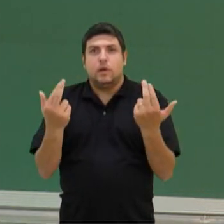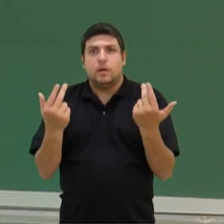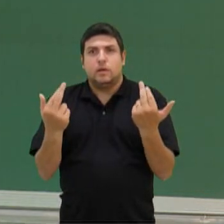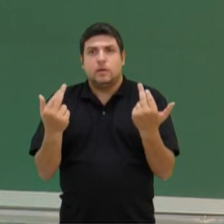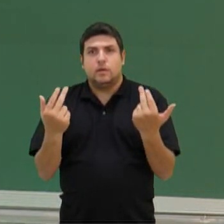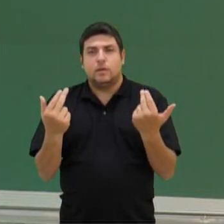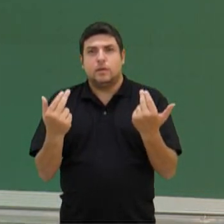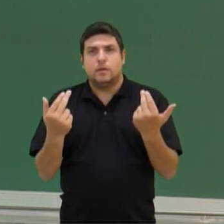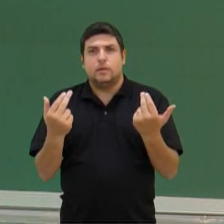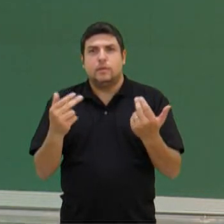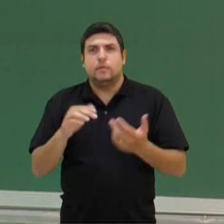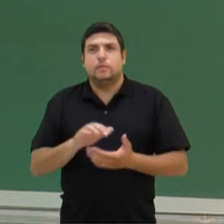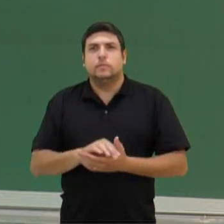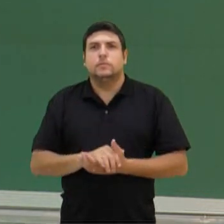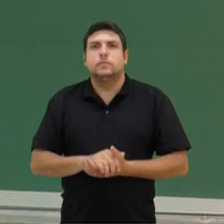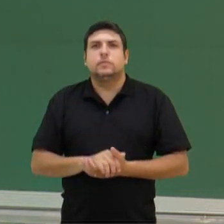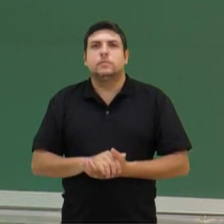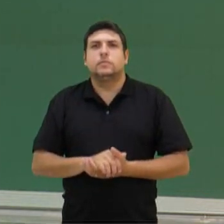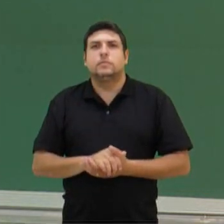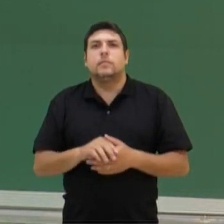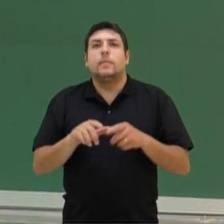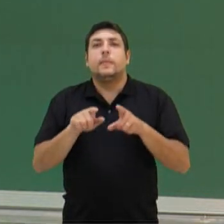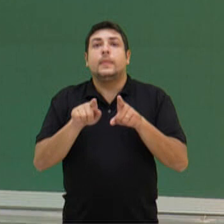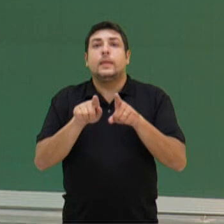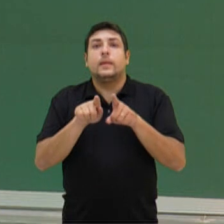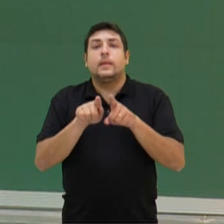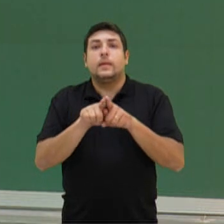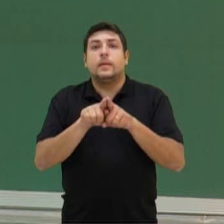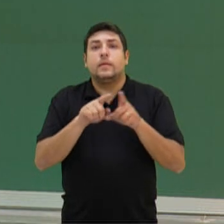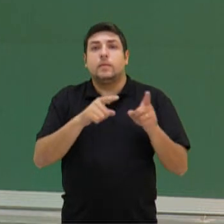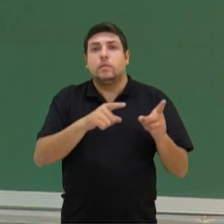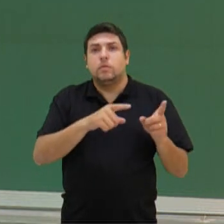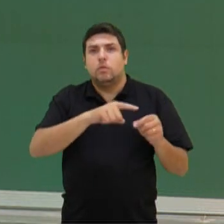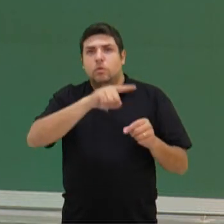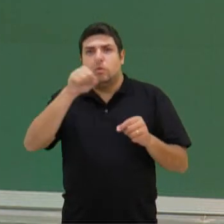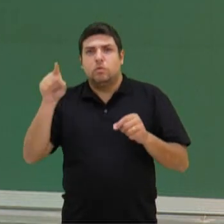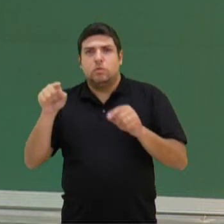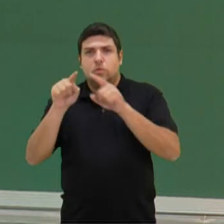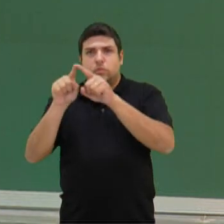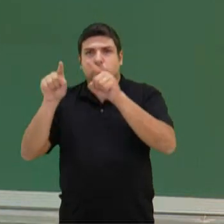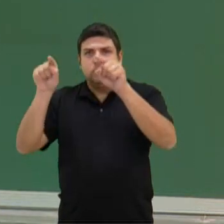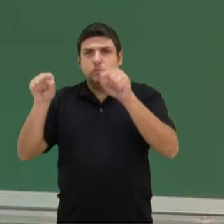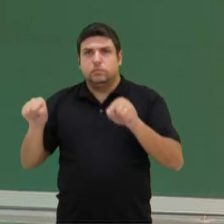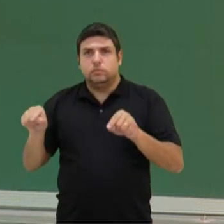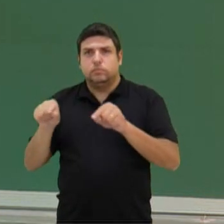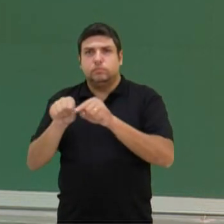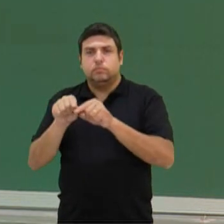outro lado. A mesma coisa com essa outra imagem aqui.